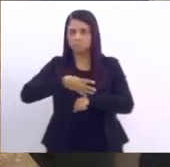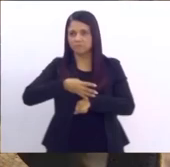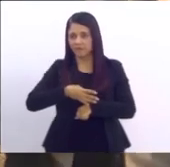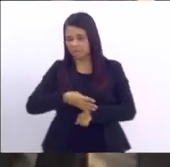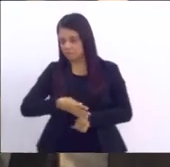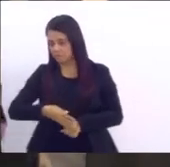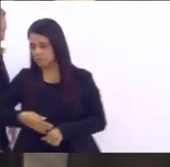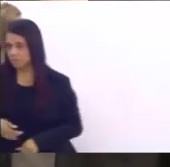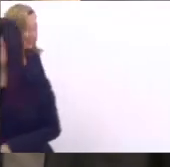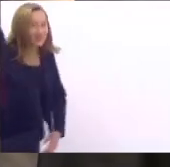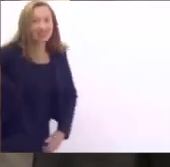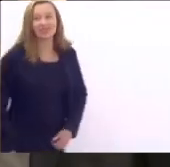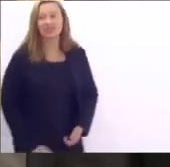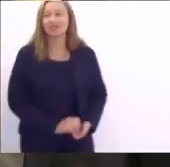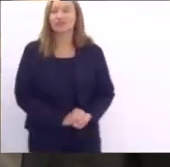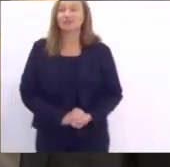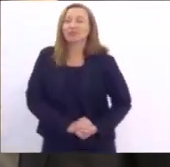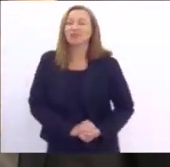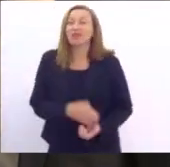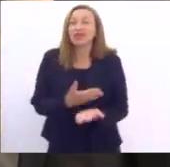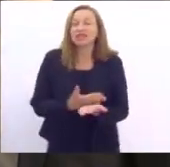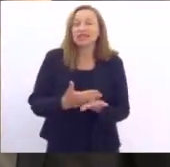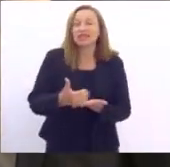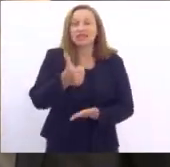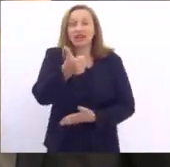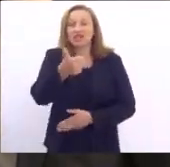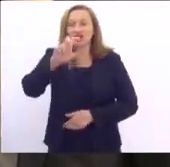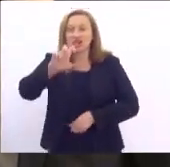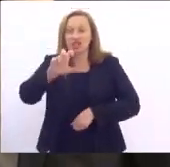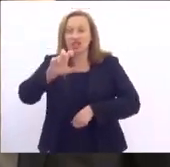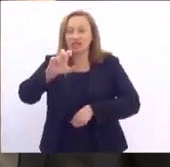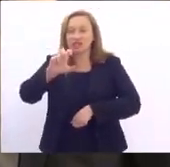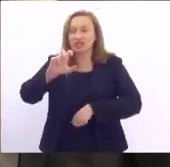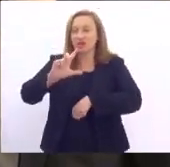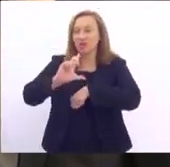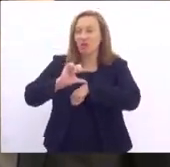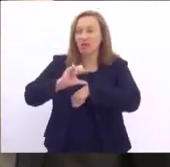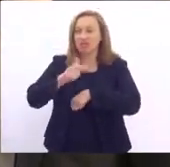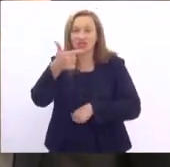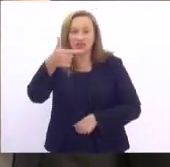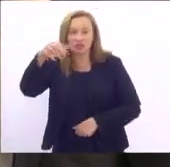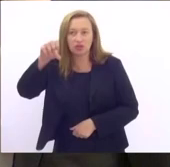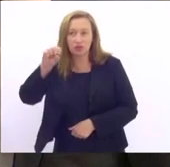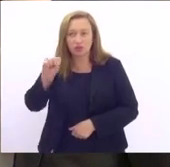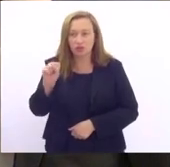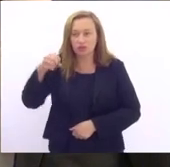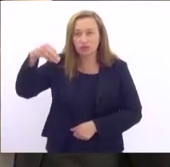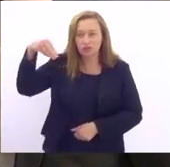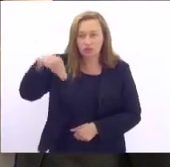Às 15 horas e 28 e 8 minutos... foi